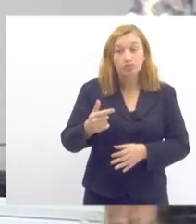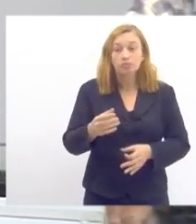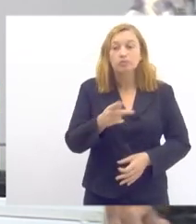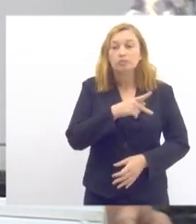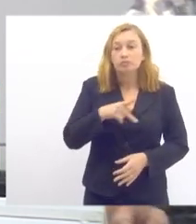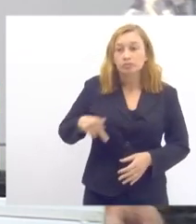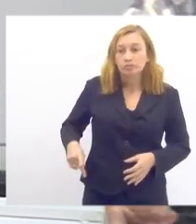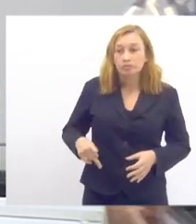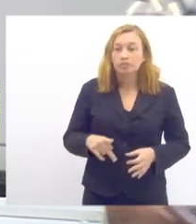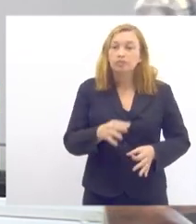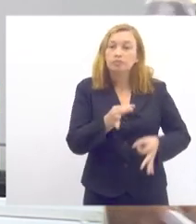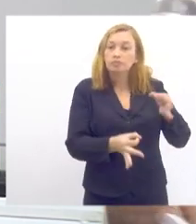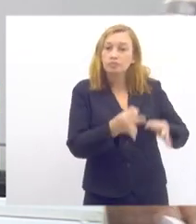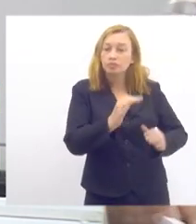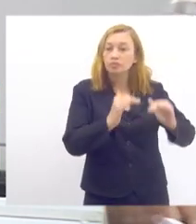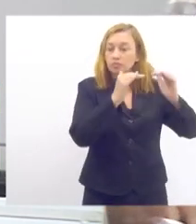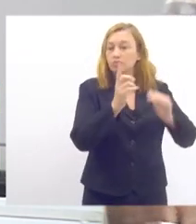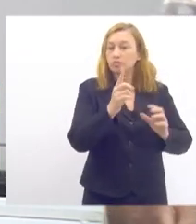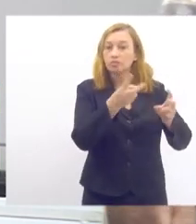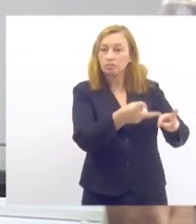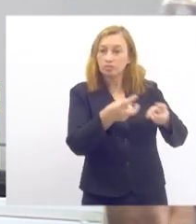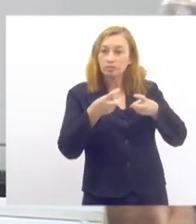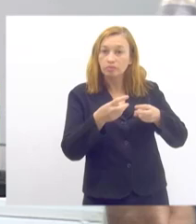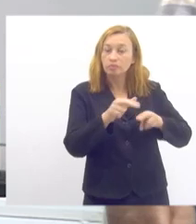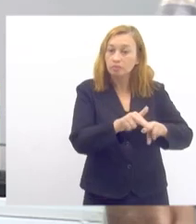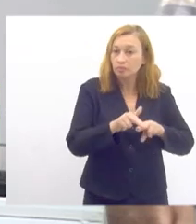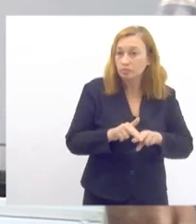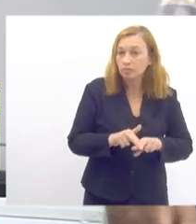do tribunal, que não foi observado.